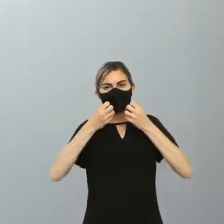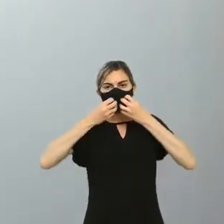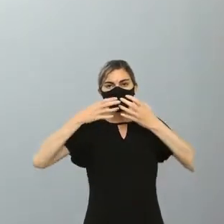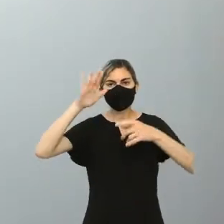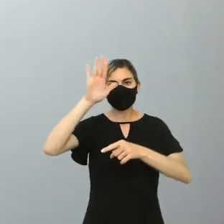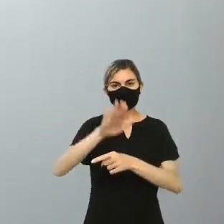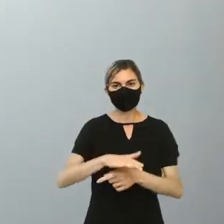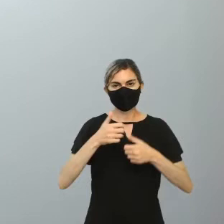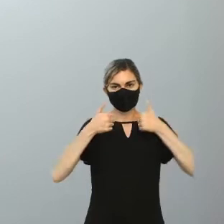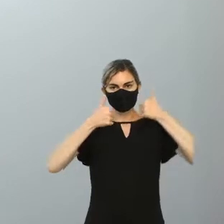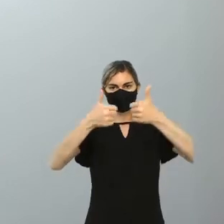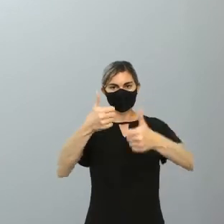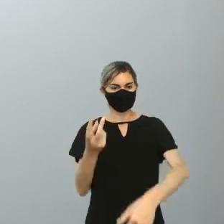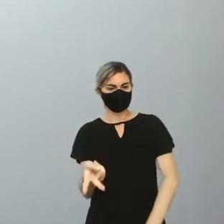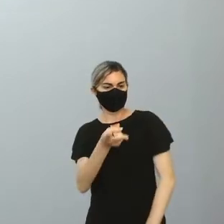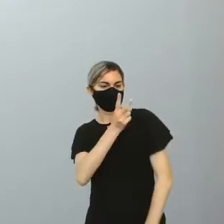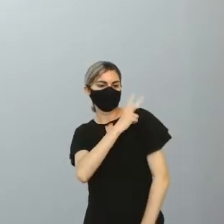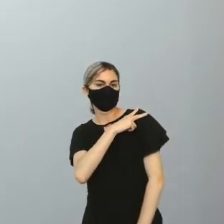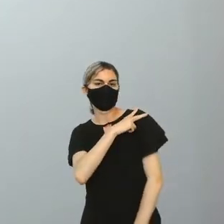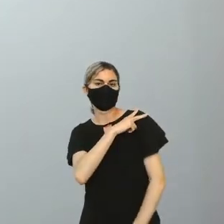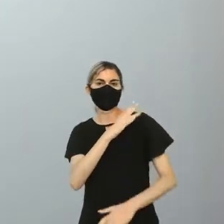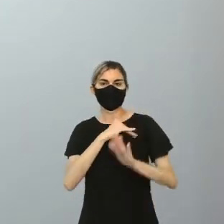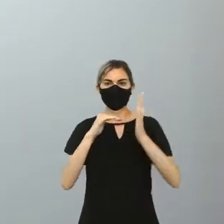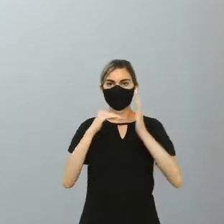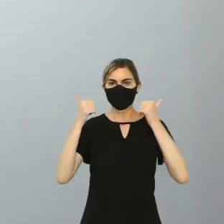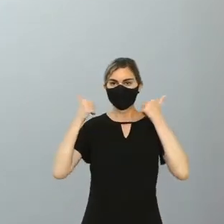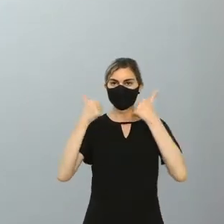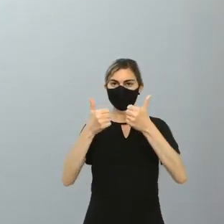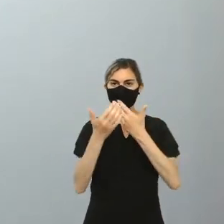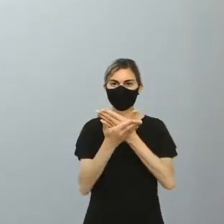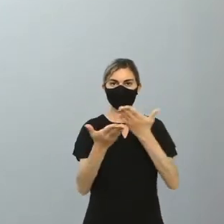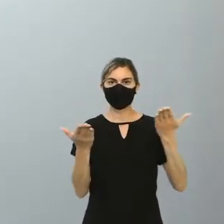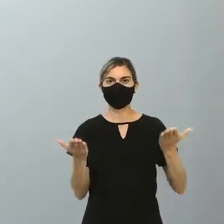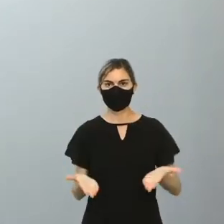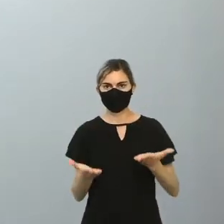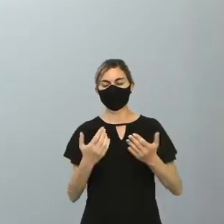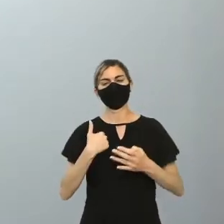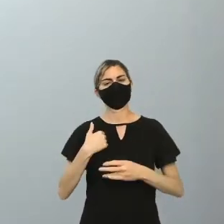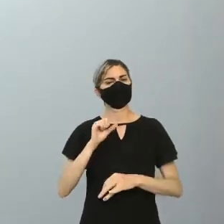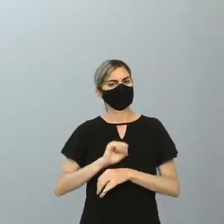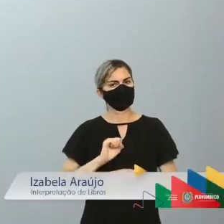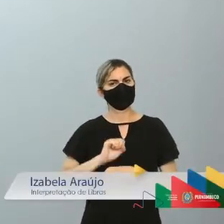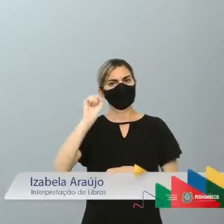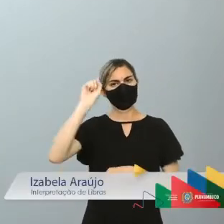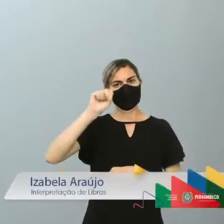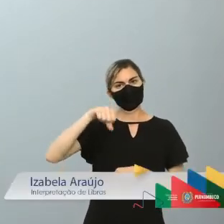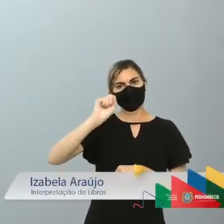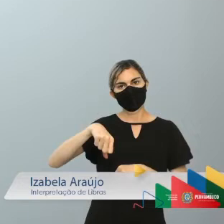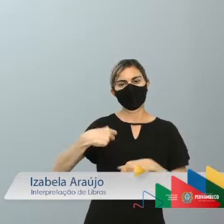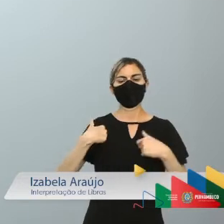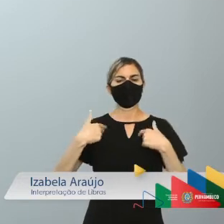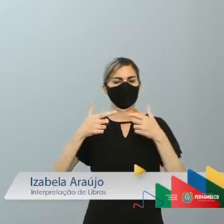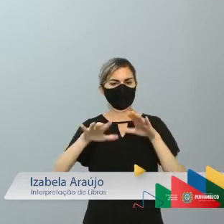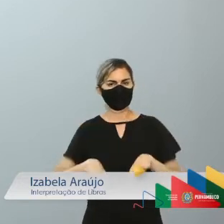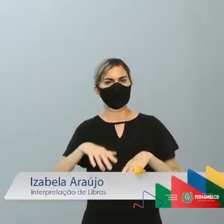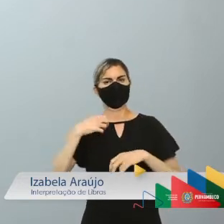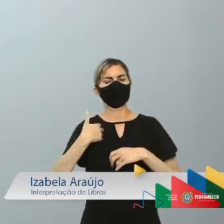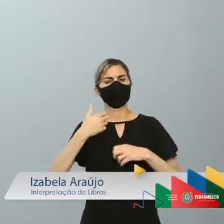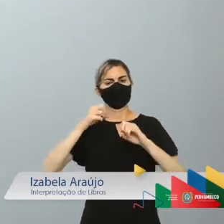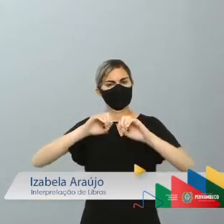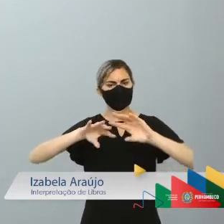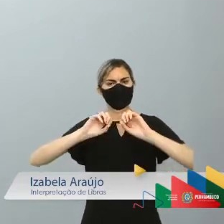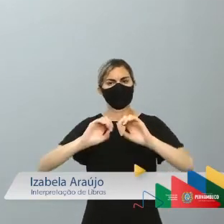Boa tarde, galera do segundo ano. Tudo em ordem com vocês? Espero que sim. Estamos aqui para mais uma